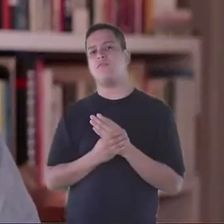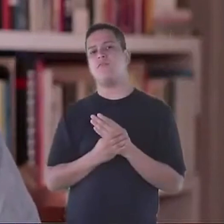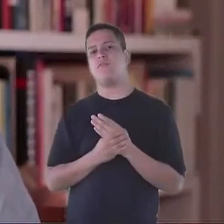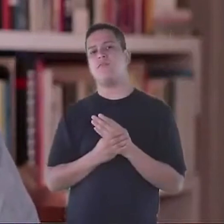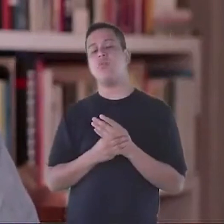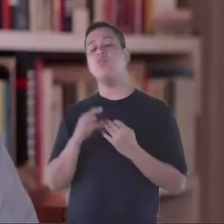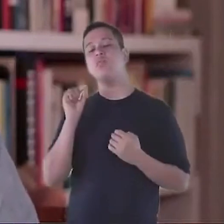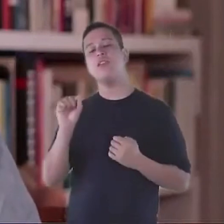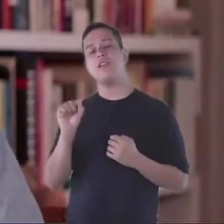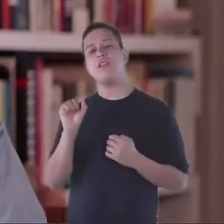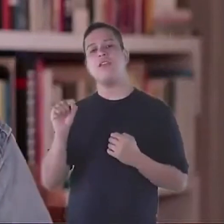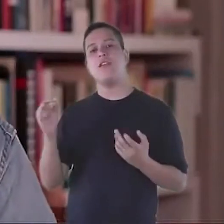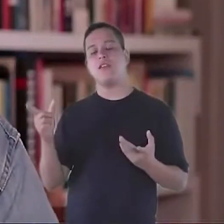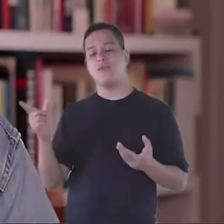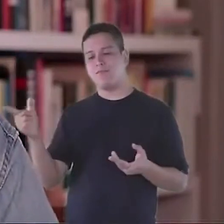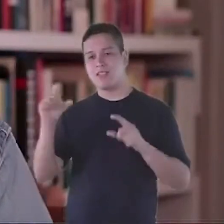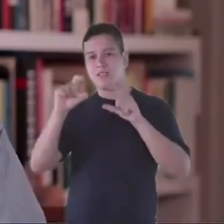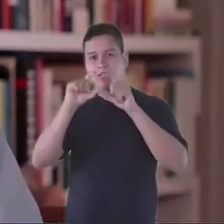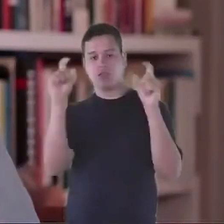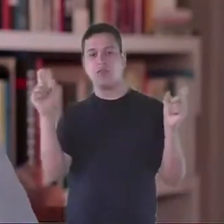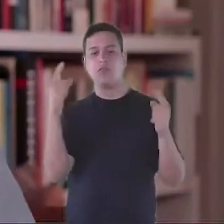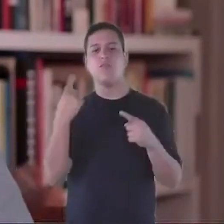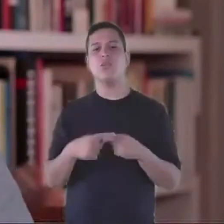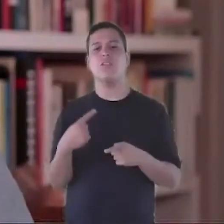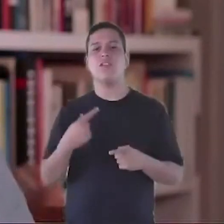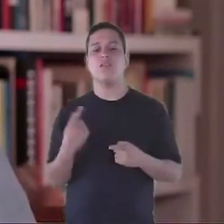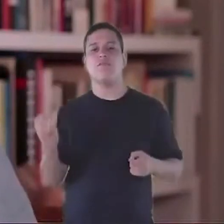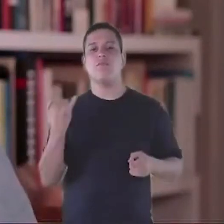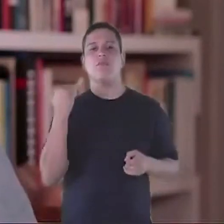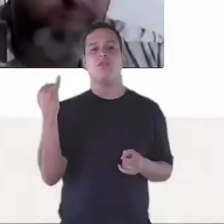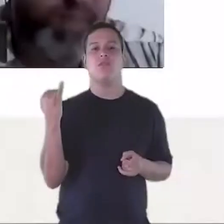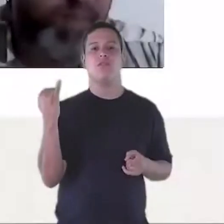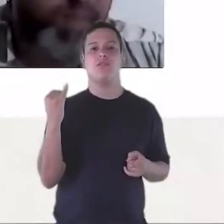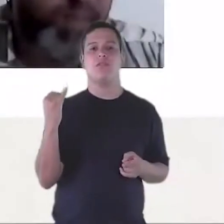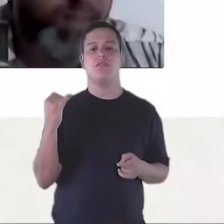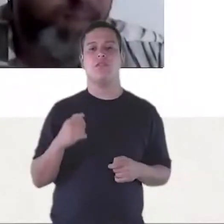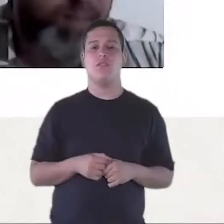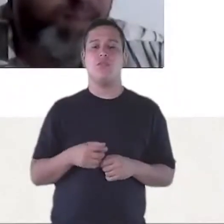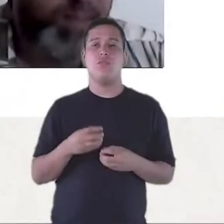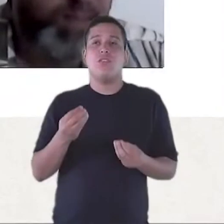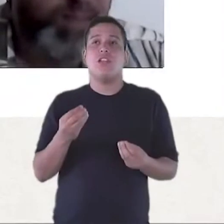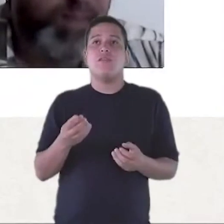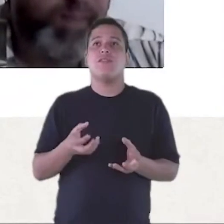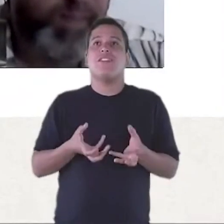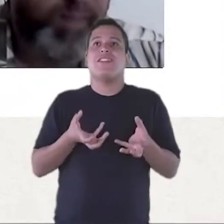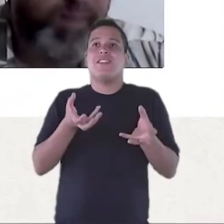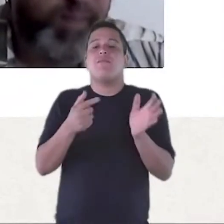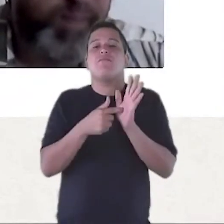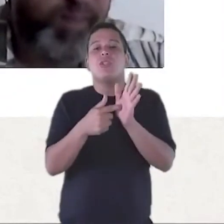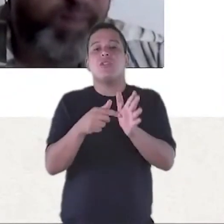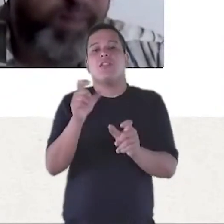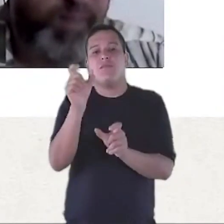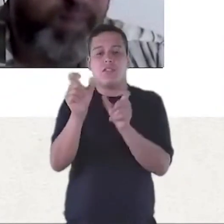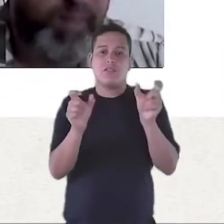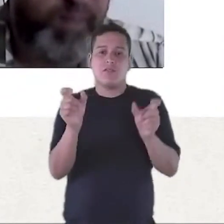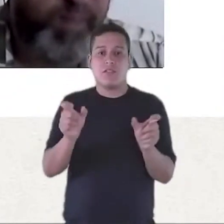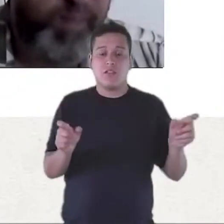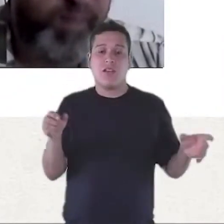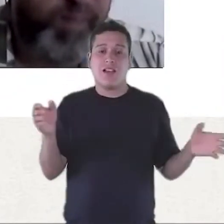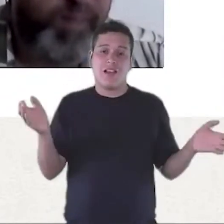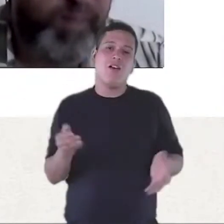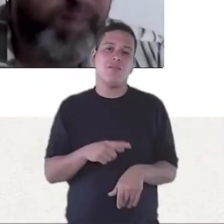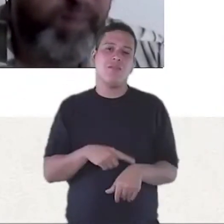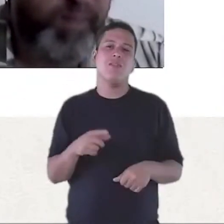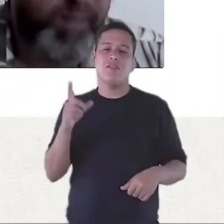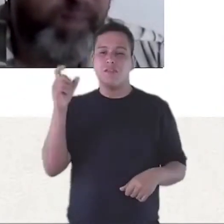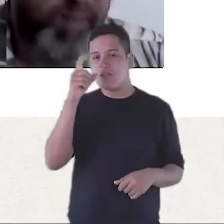é para você e principalmente você deseja para as pessoas nesse momento tão difícil quando você lança um livro